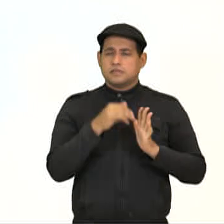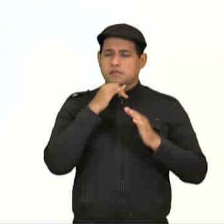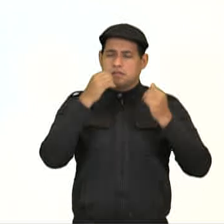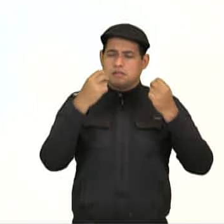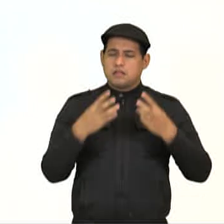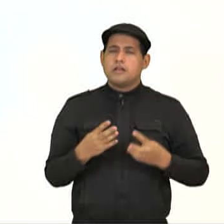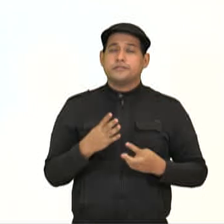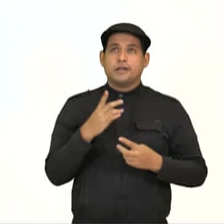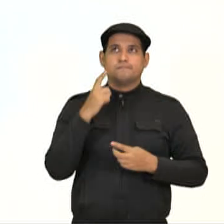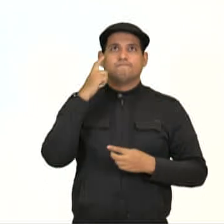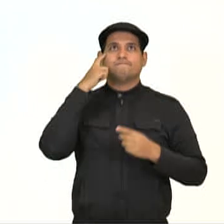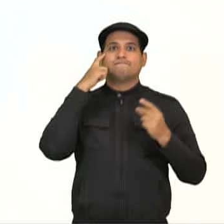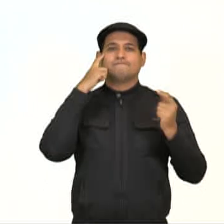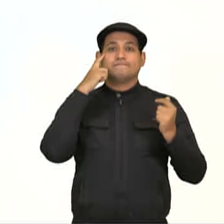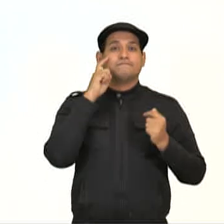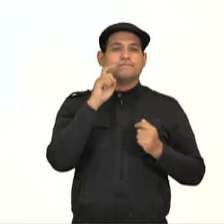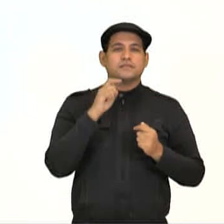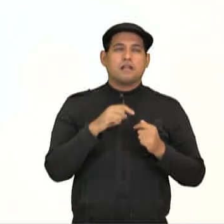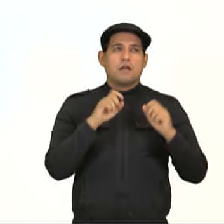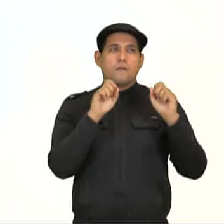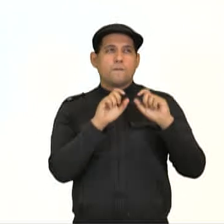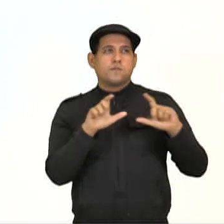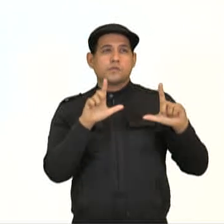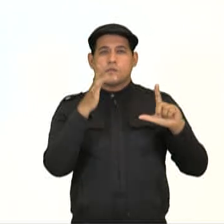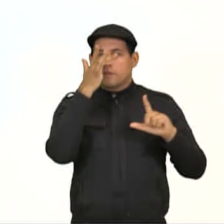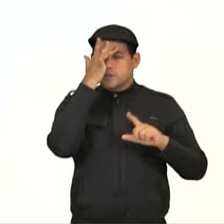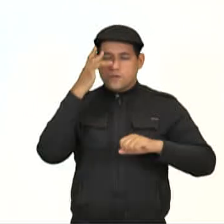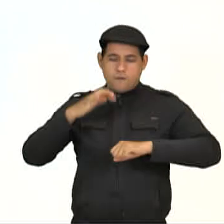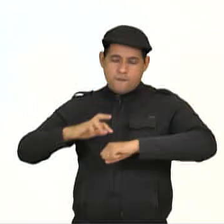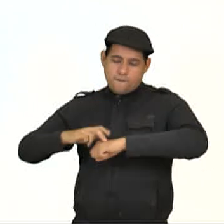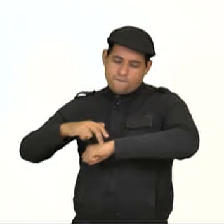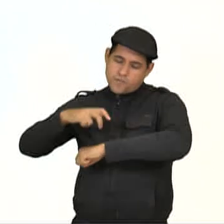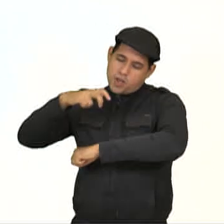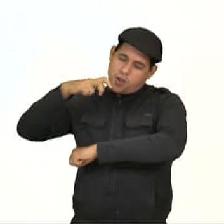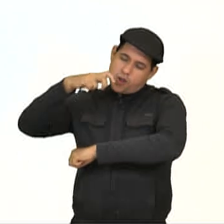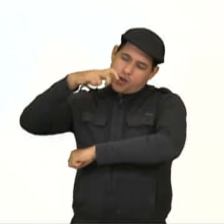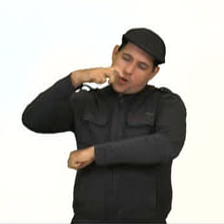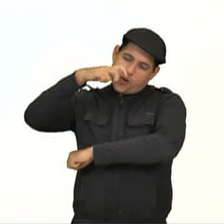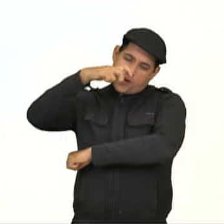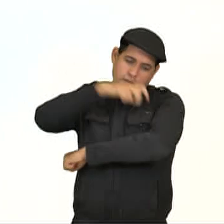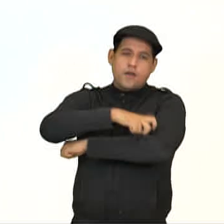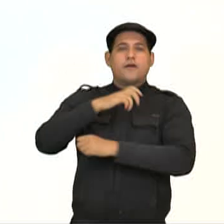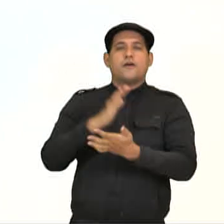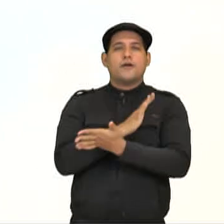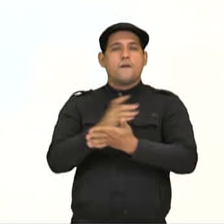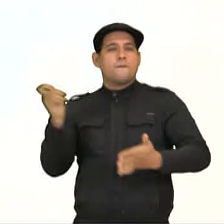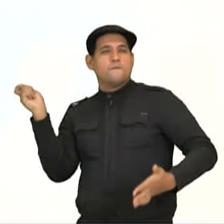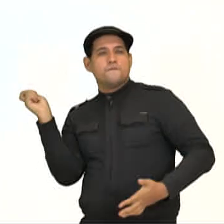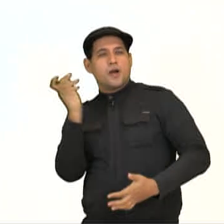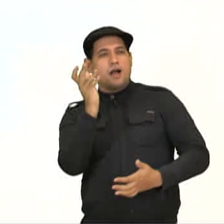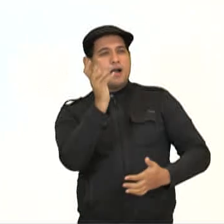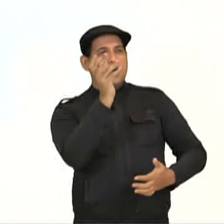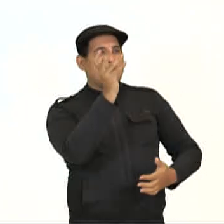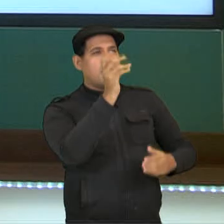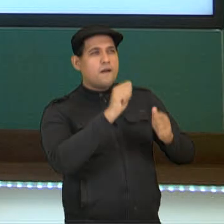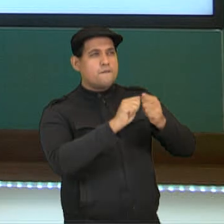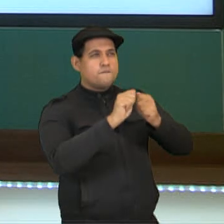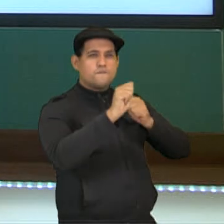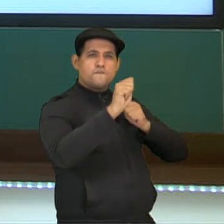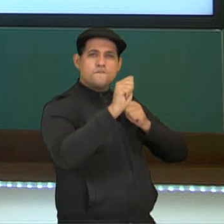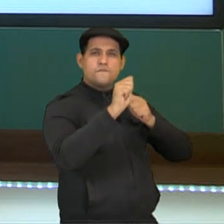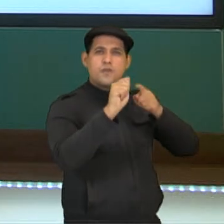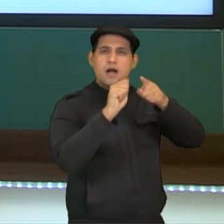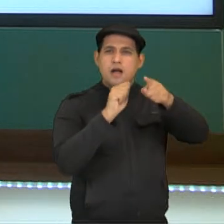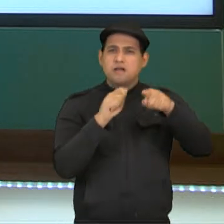atletismo, já vem na cabeça de vocês a imagem de alguém saltando, alguém correndo, alguém lançando algum objeto, mas a gente não consegue colocar